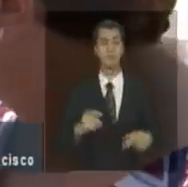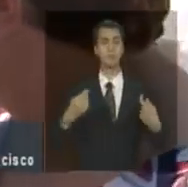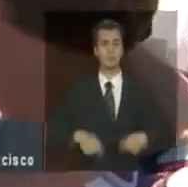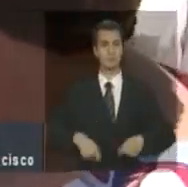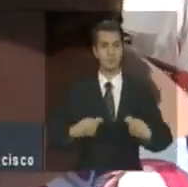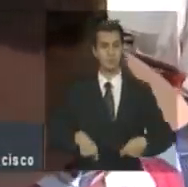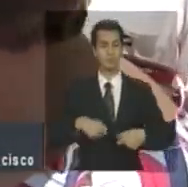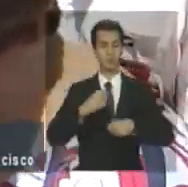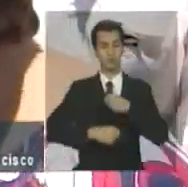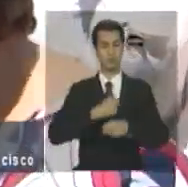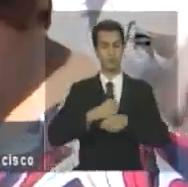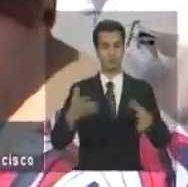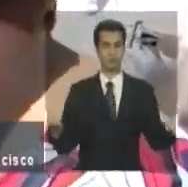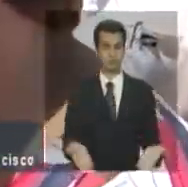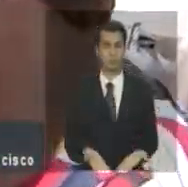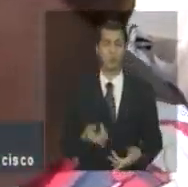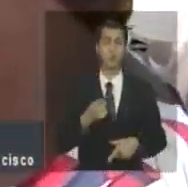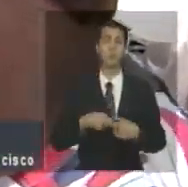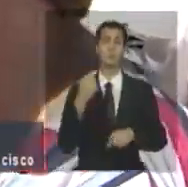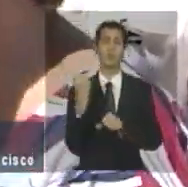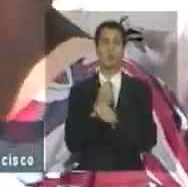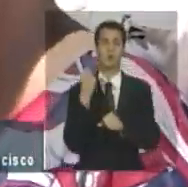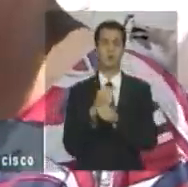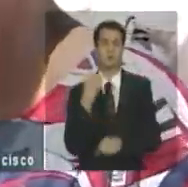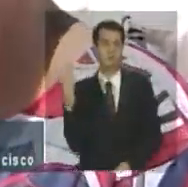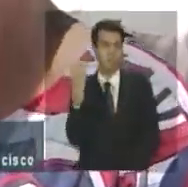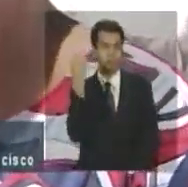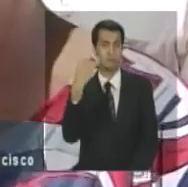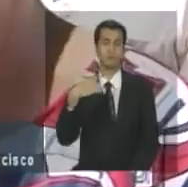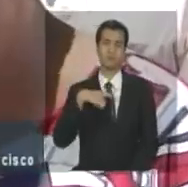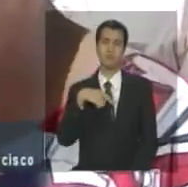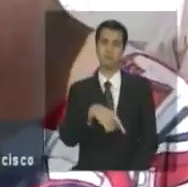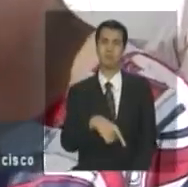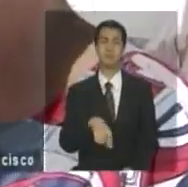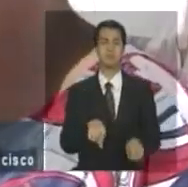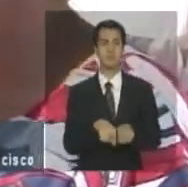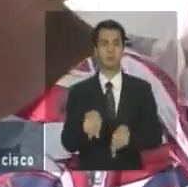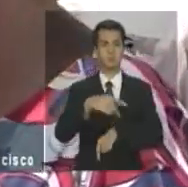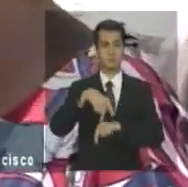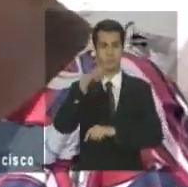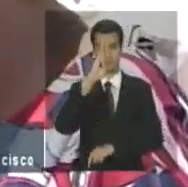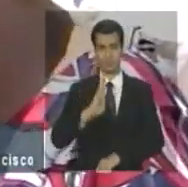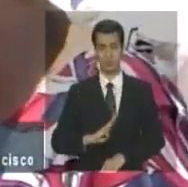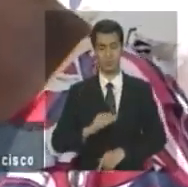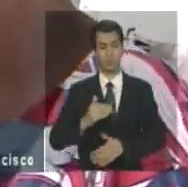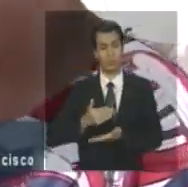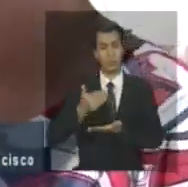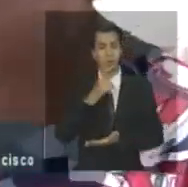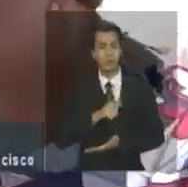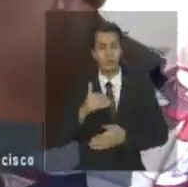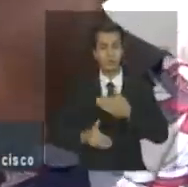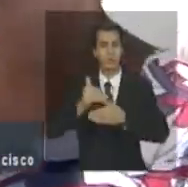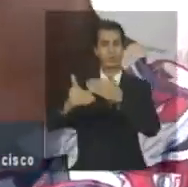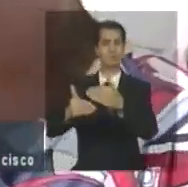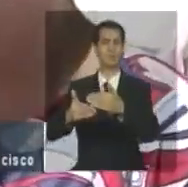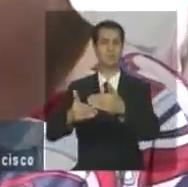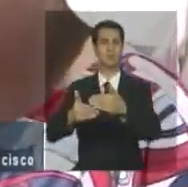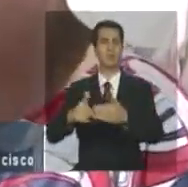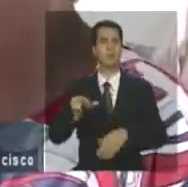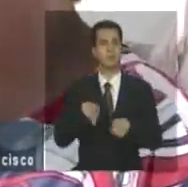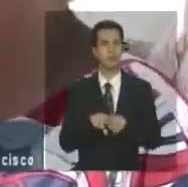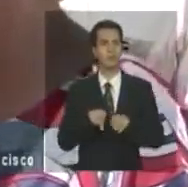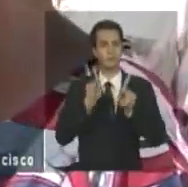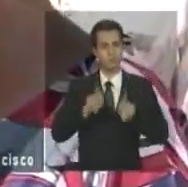só porque esta obra em si é importante, mas porque nós sabemos que para o país crescer, para melhorar as condições de